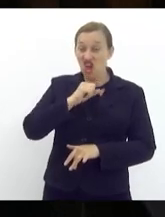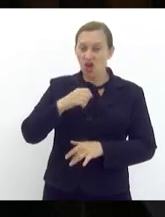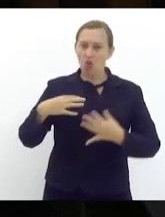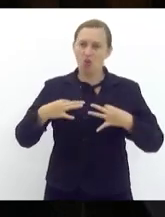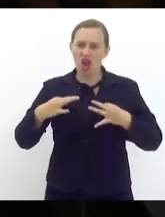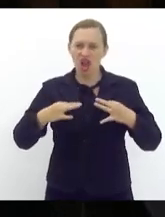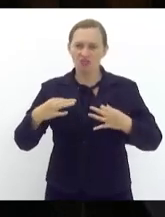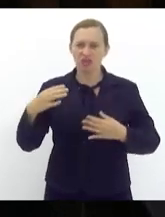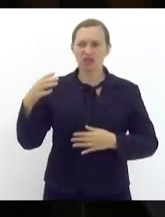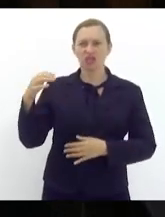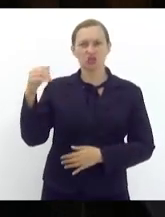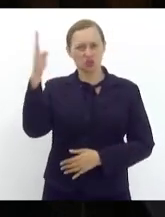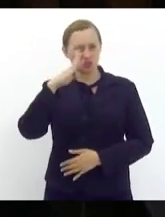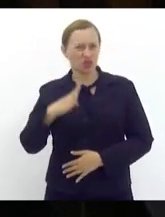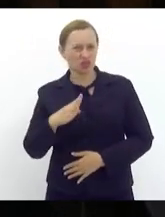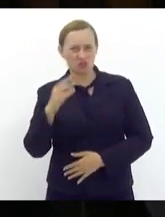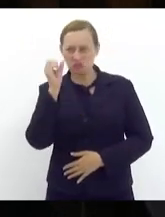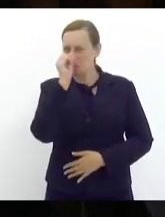Absurdo.